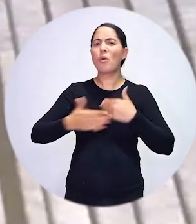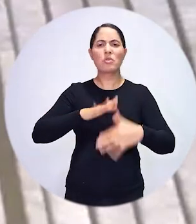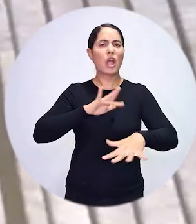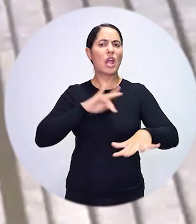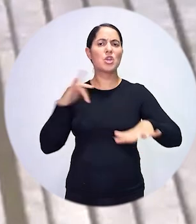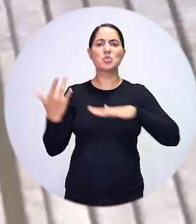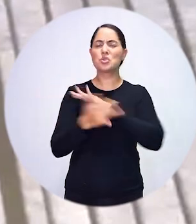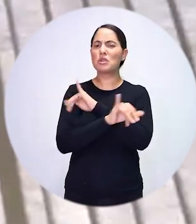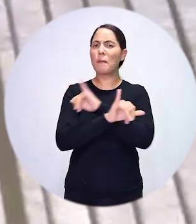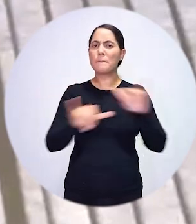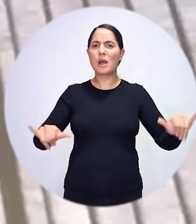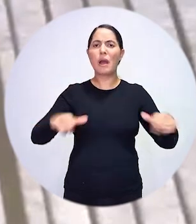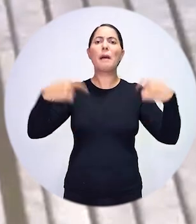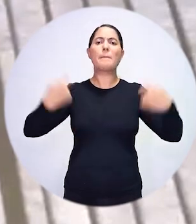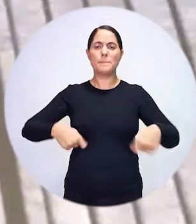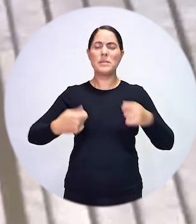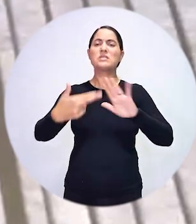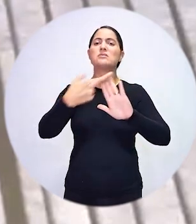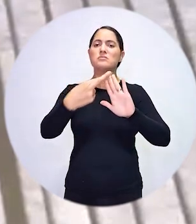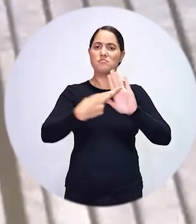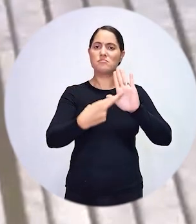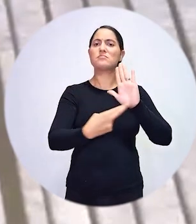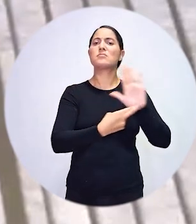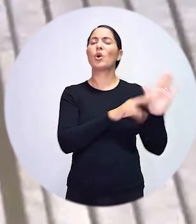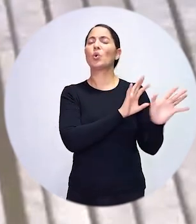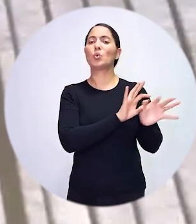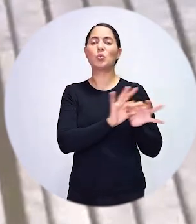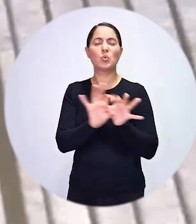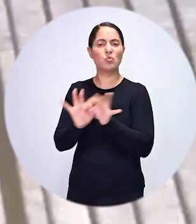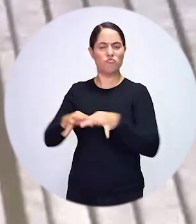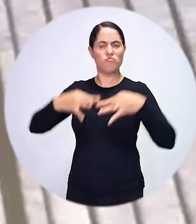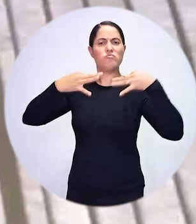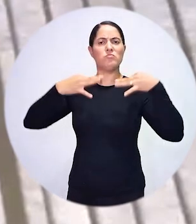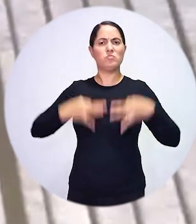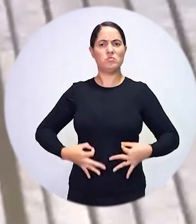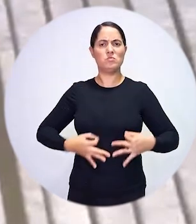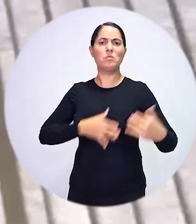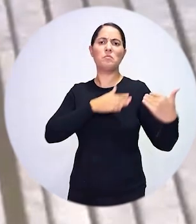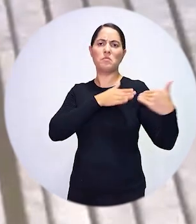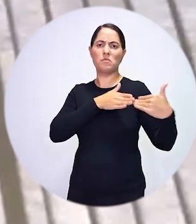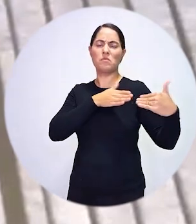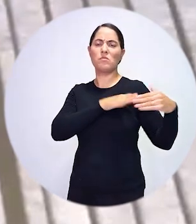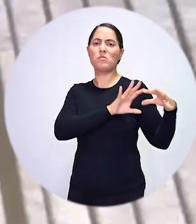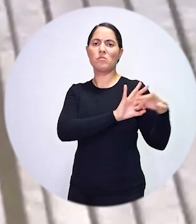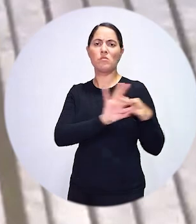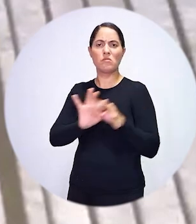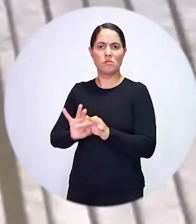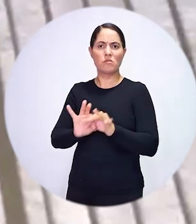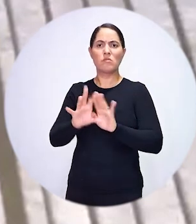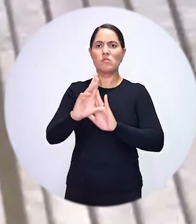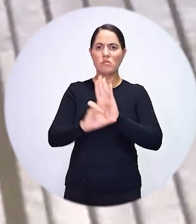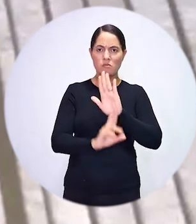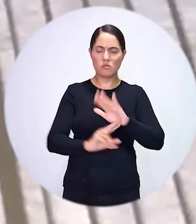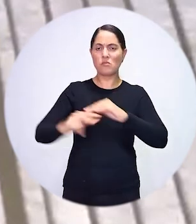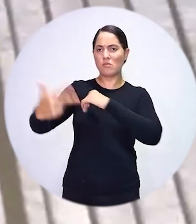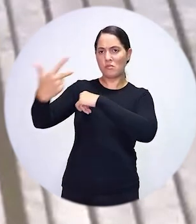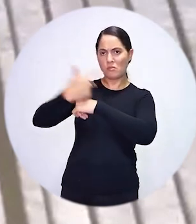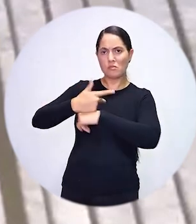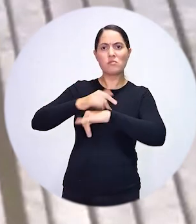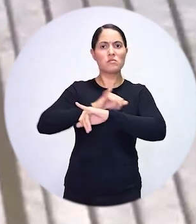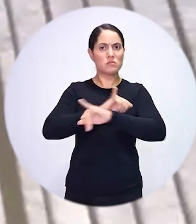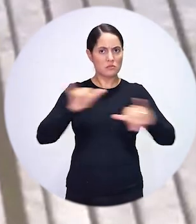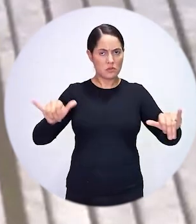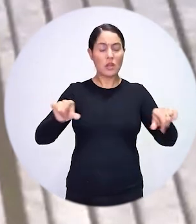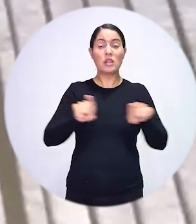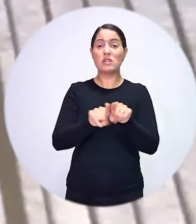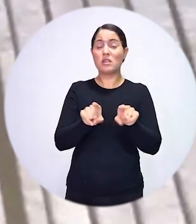qualquer publicação nas redes sociais. Temos que ter sempre sobriedade e descrição na